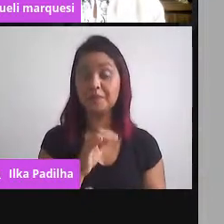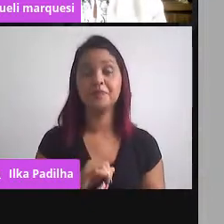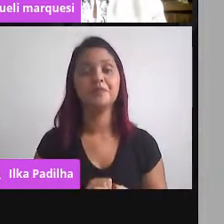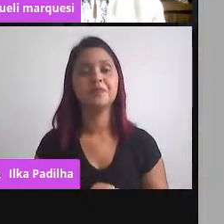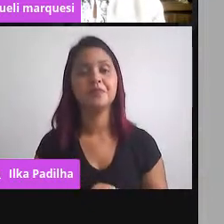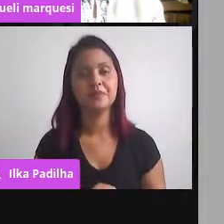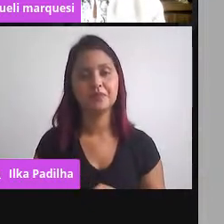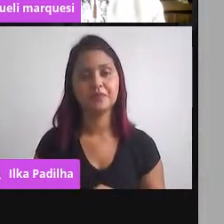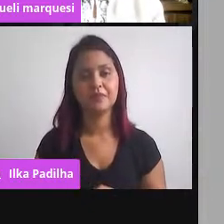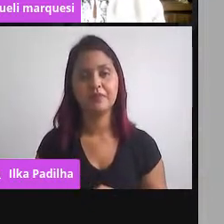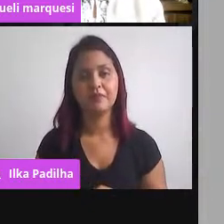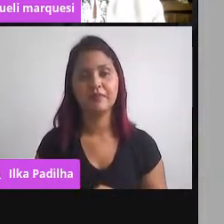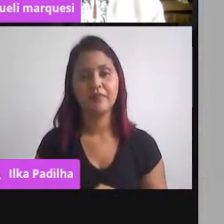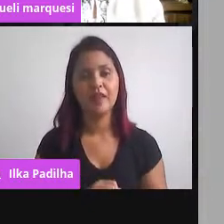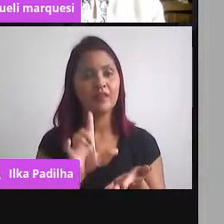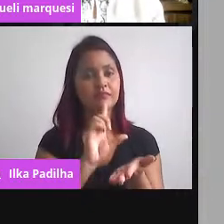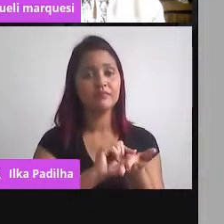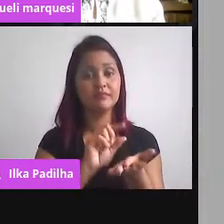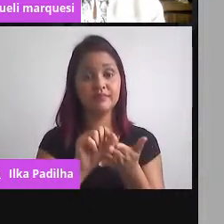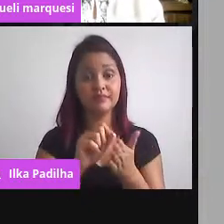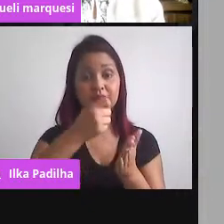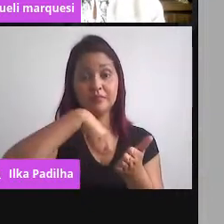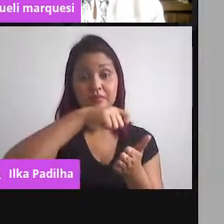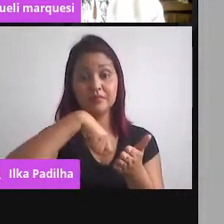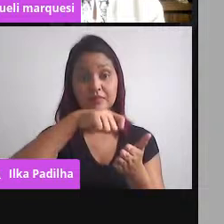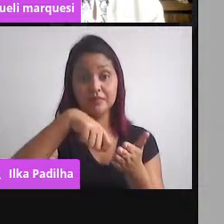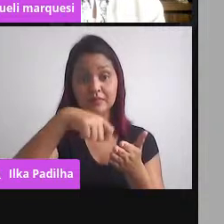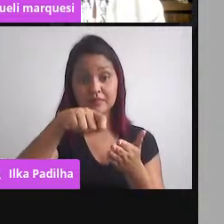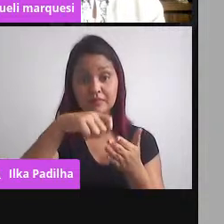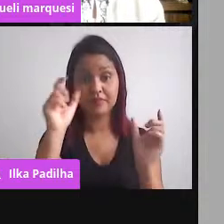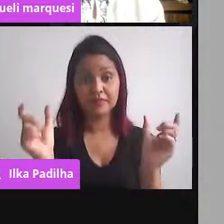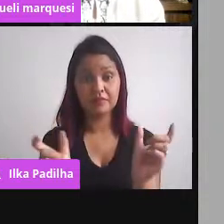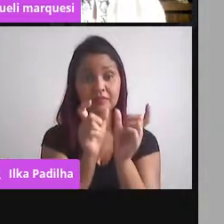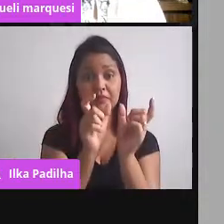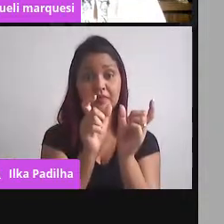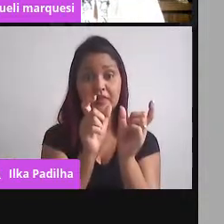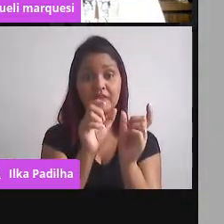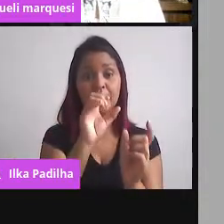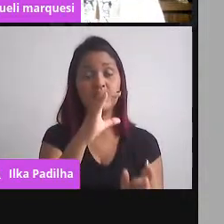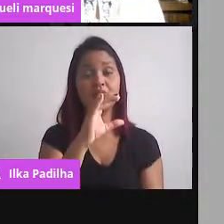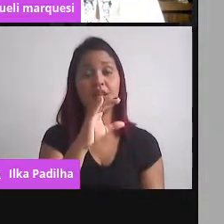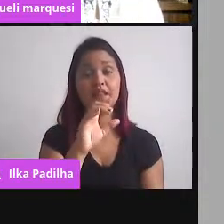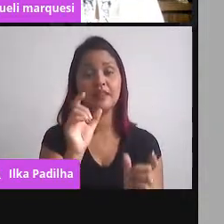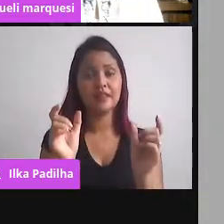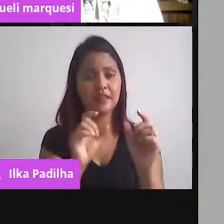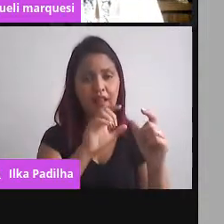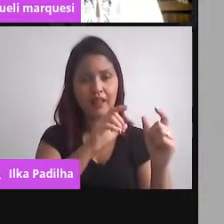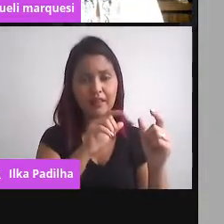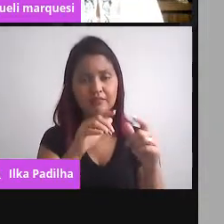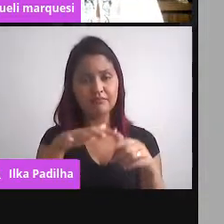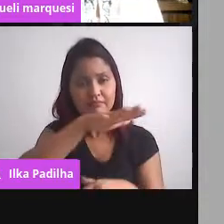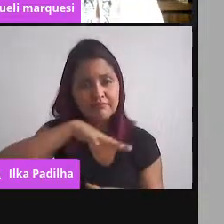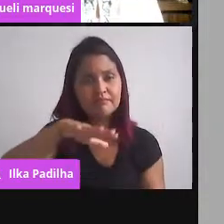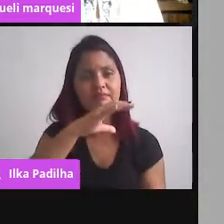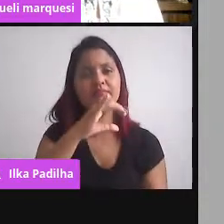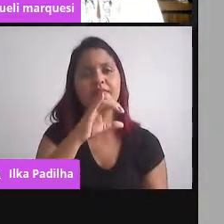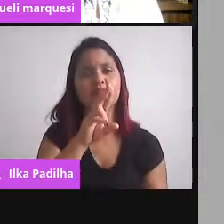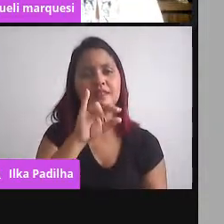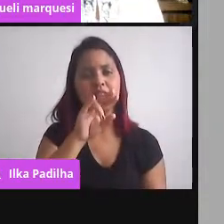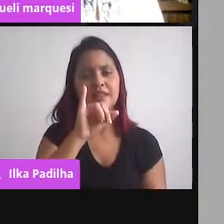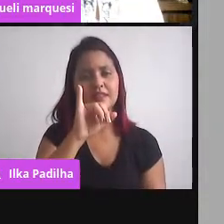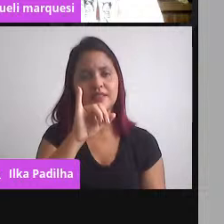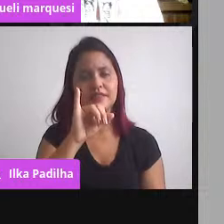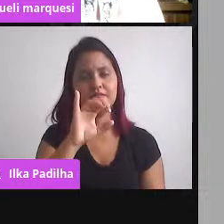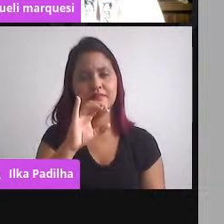um trabalho sobre escrita da sentença cível, né? Um doutorando que vinha trabalhando com a questão da sentença